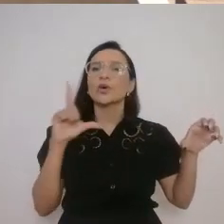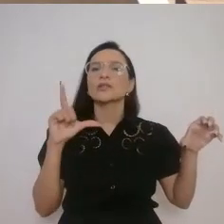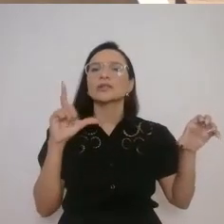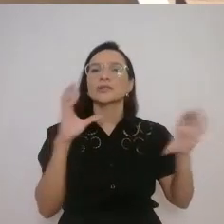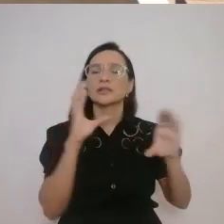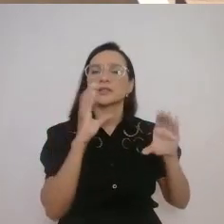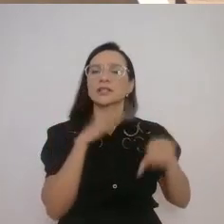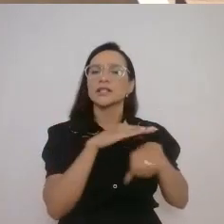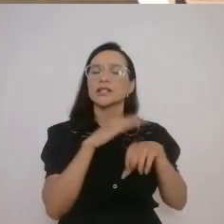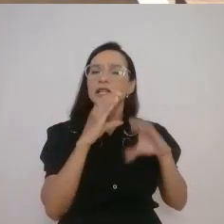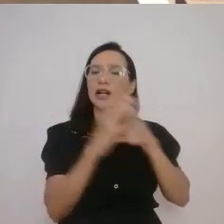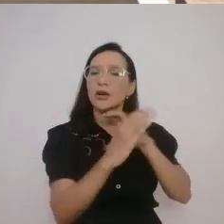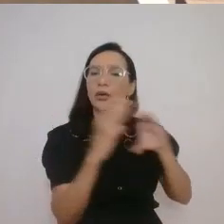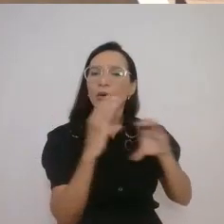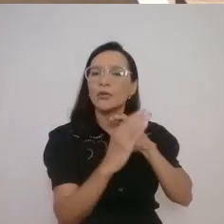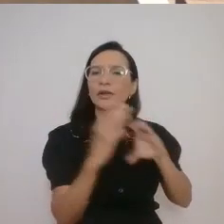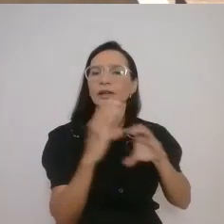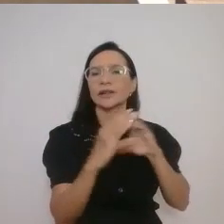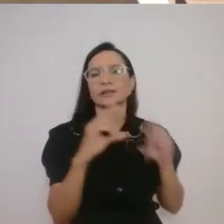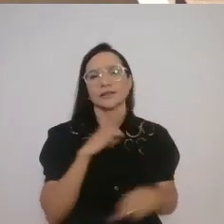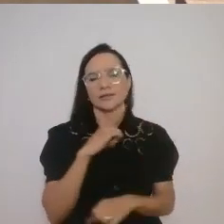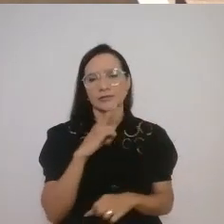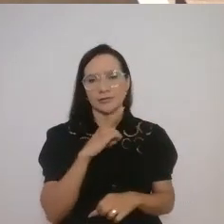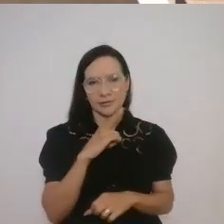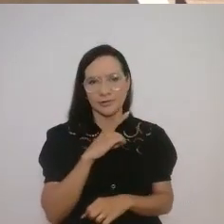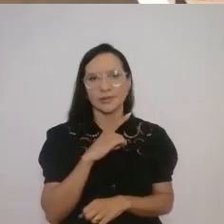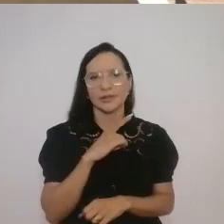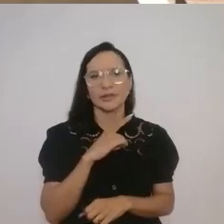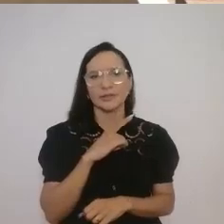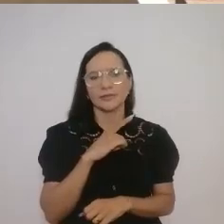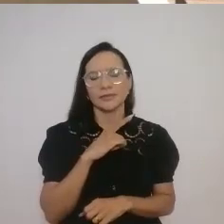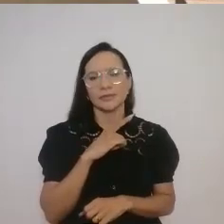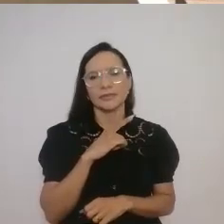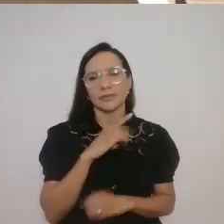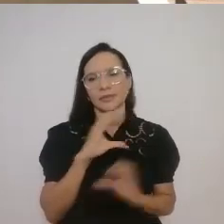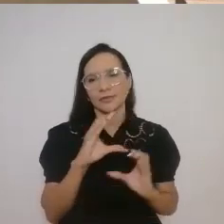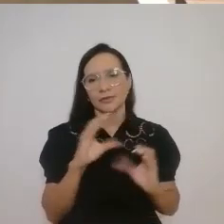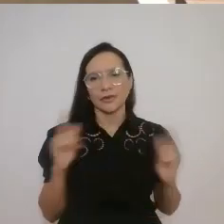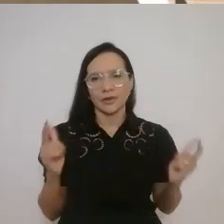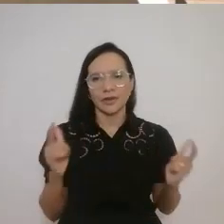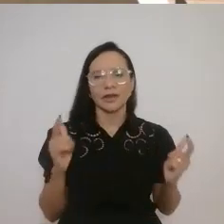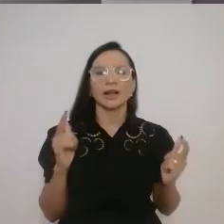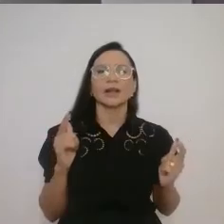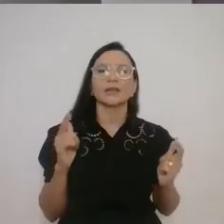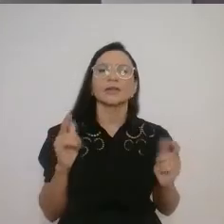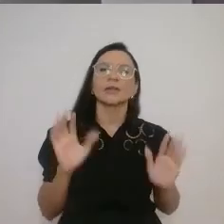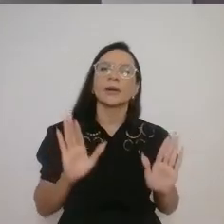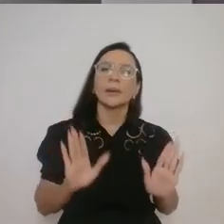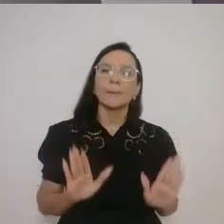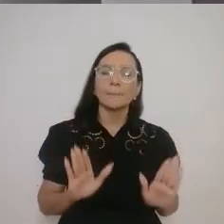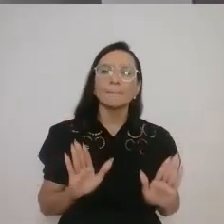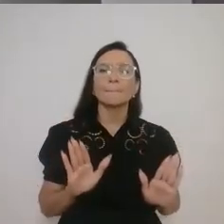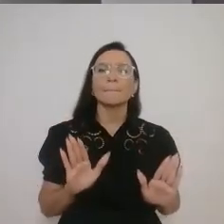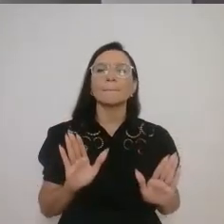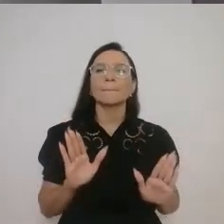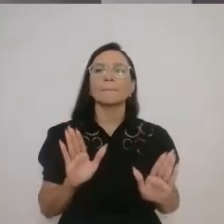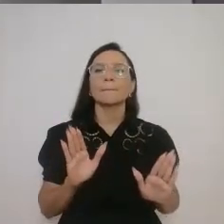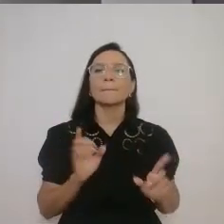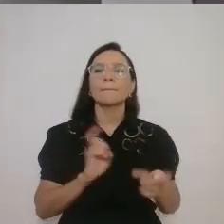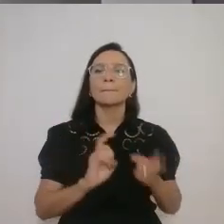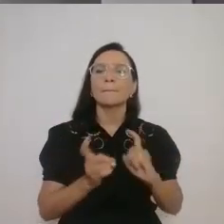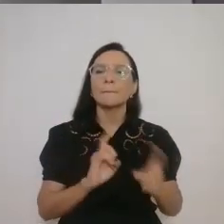dialogar para convergir, claro, considerado o entendimento de cada um, mas dialogar entre si é